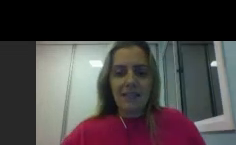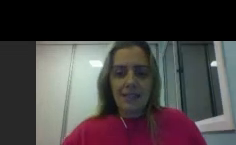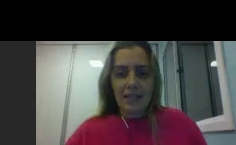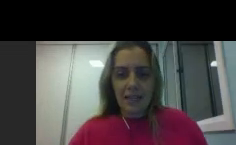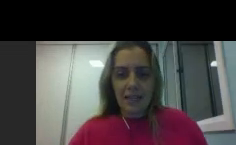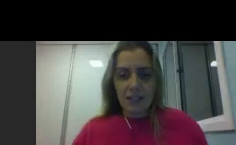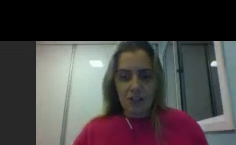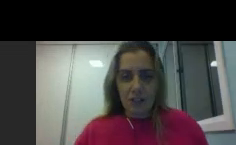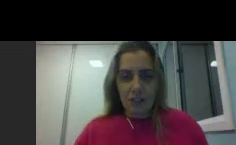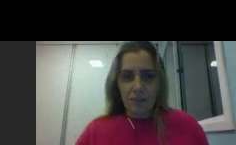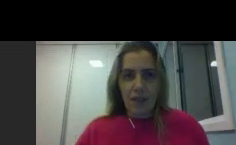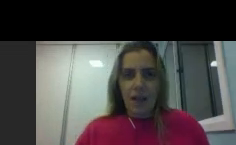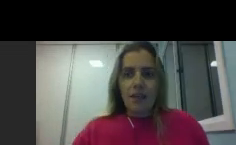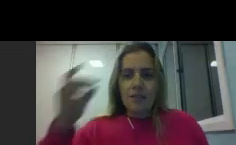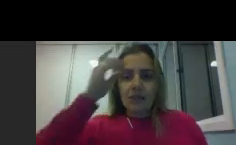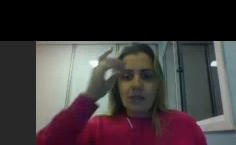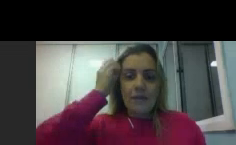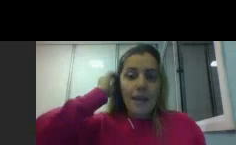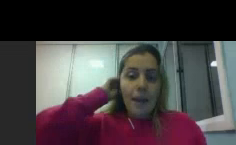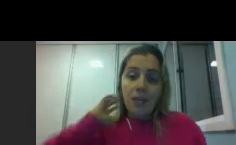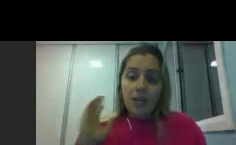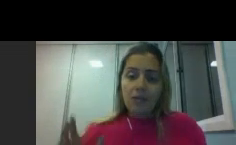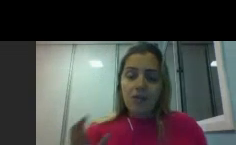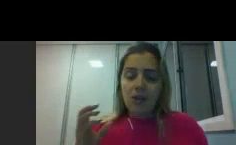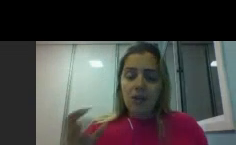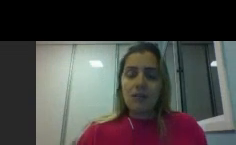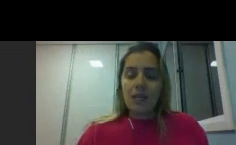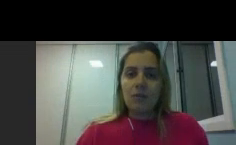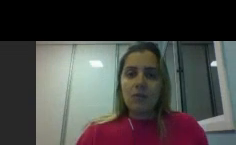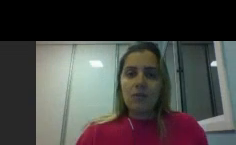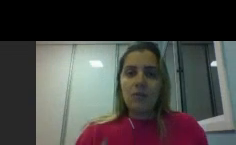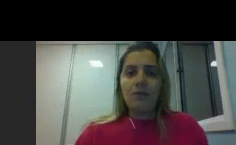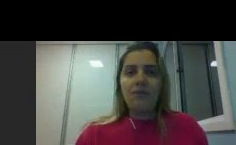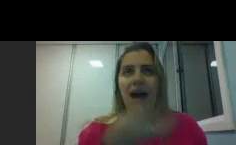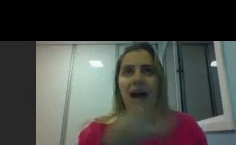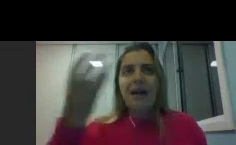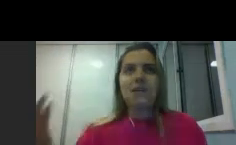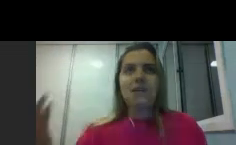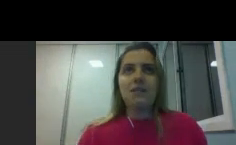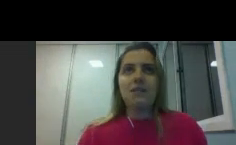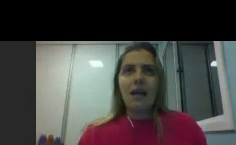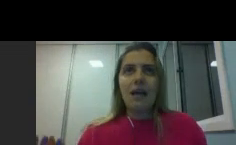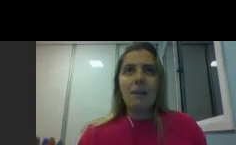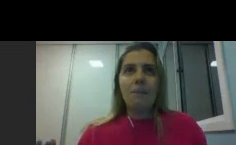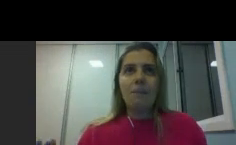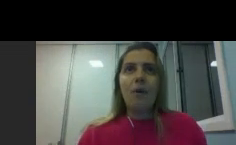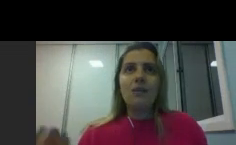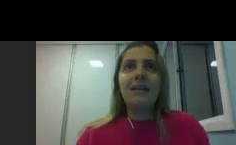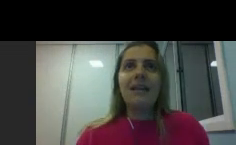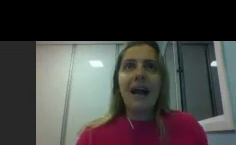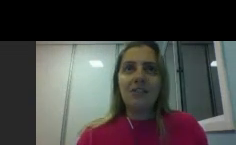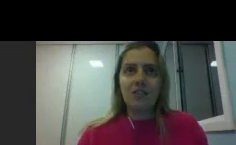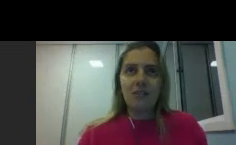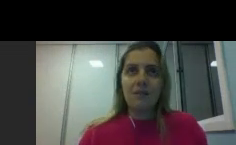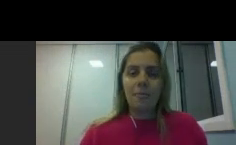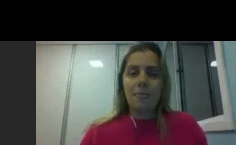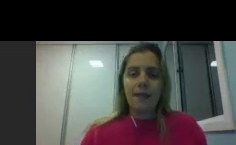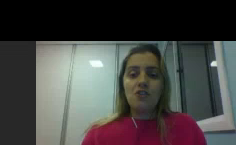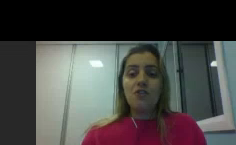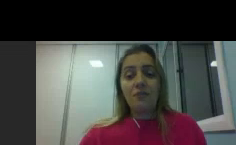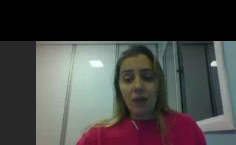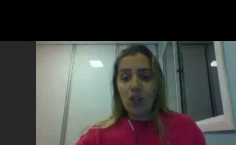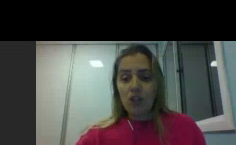deles nos traz essa característica. E é por isso que nós temos várias